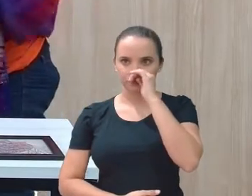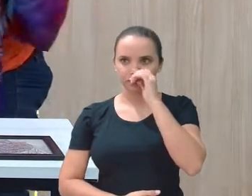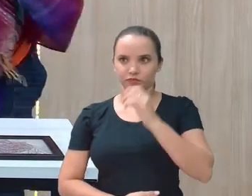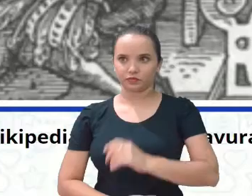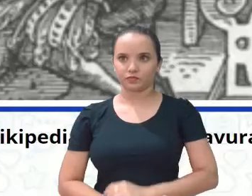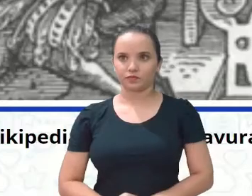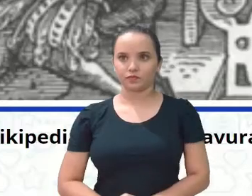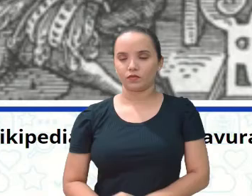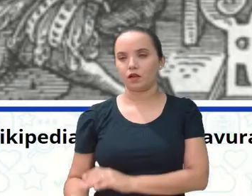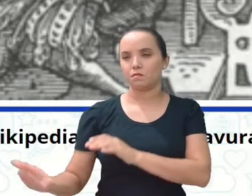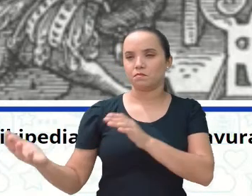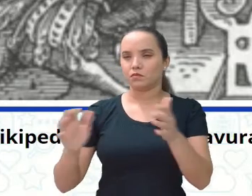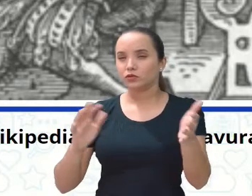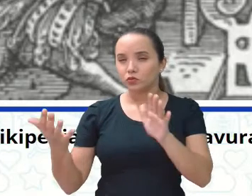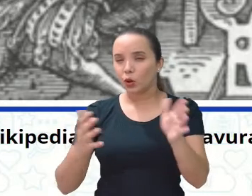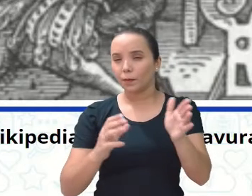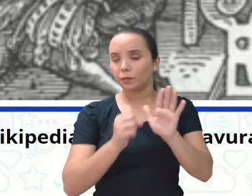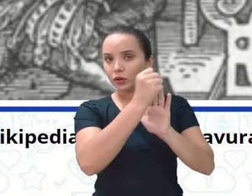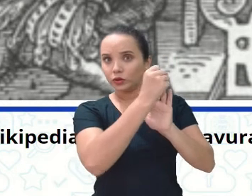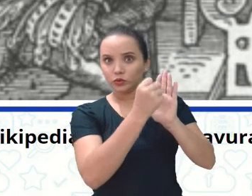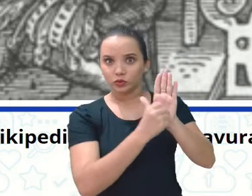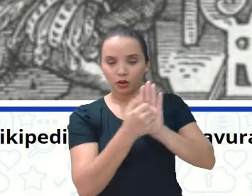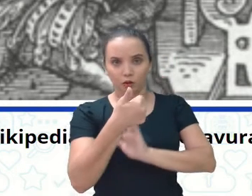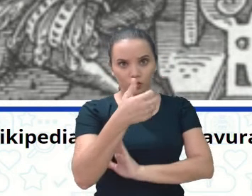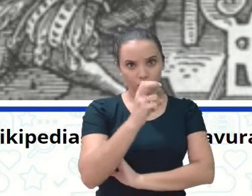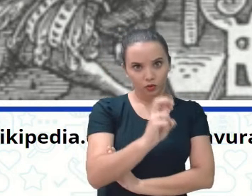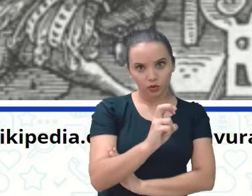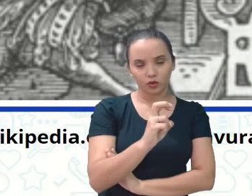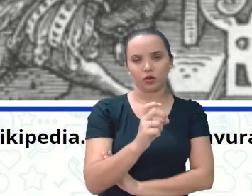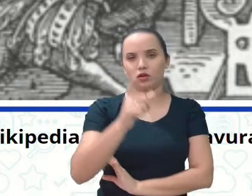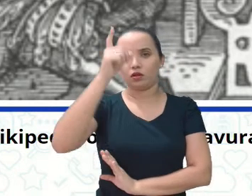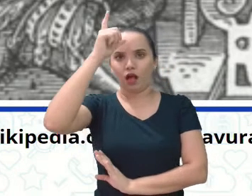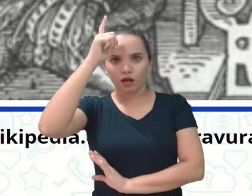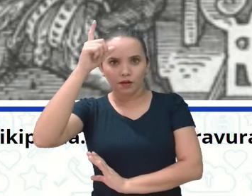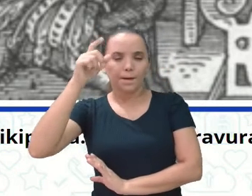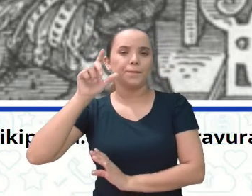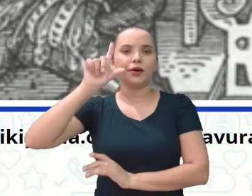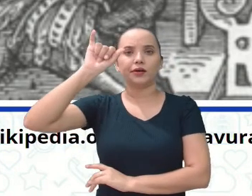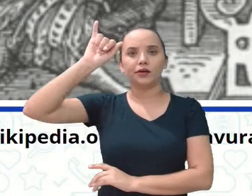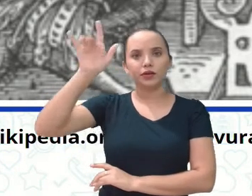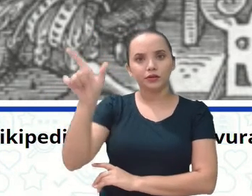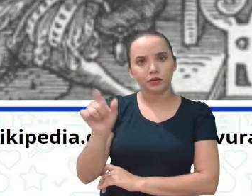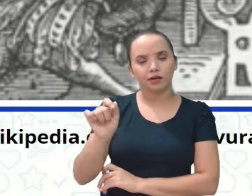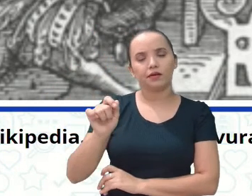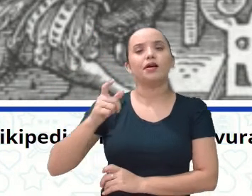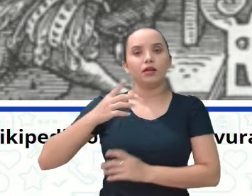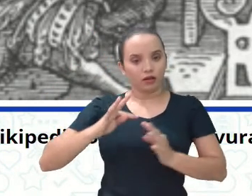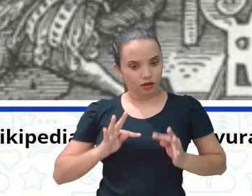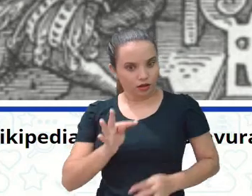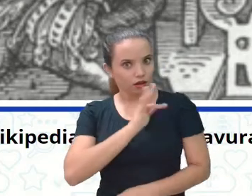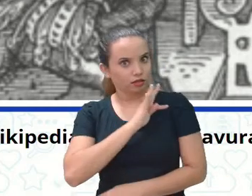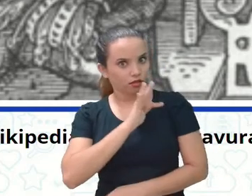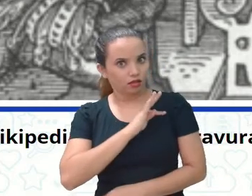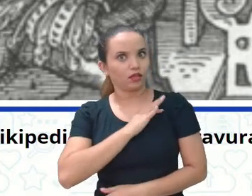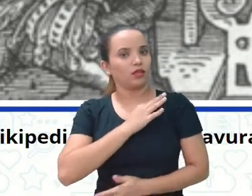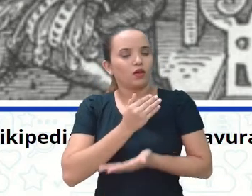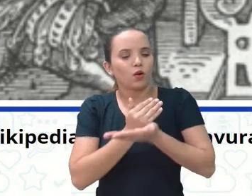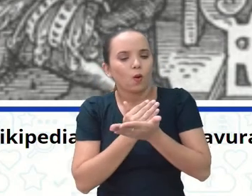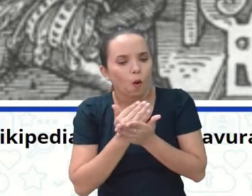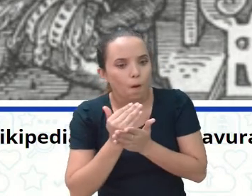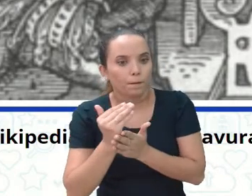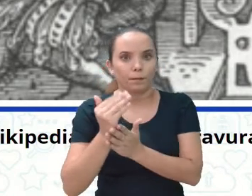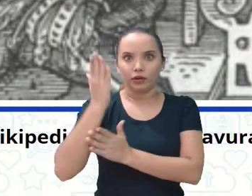Foi em meados do século XV, na Alemanha e na Itália, que a técnica começou a ganhar fama. Gente,